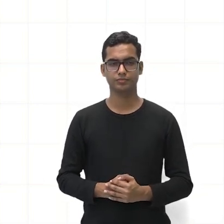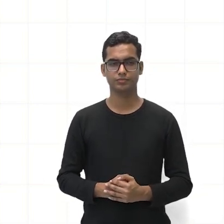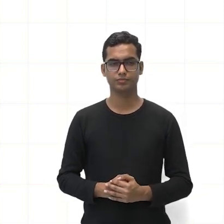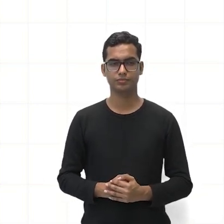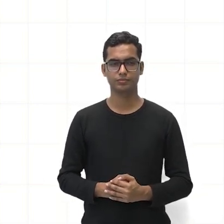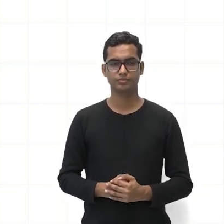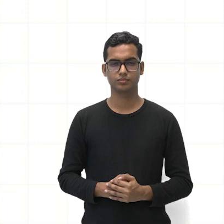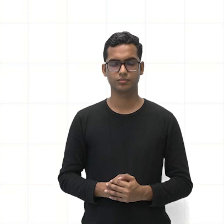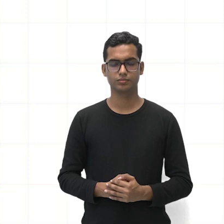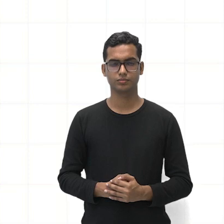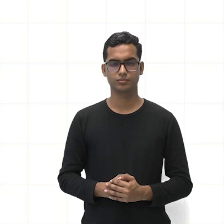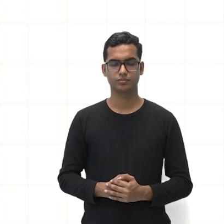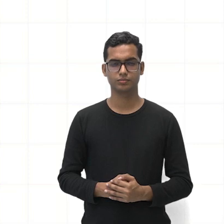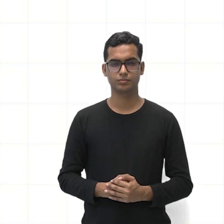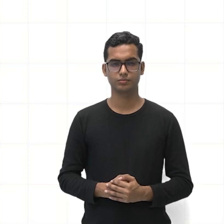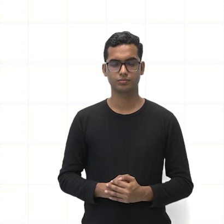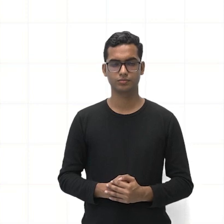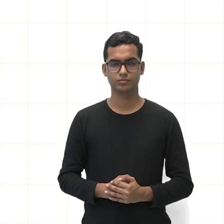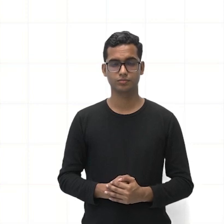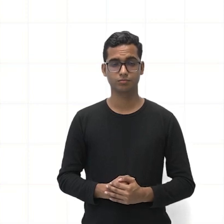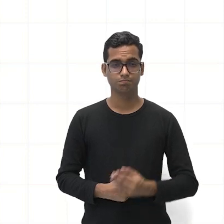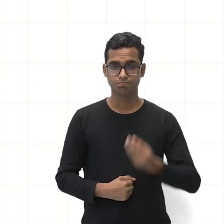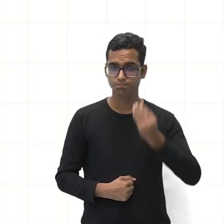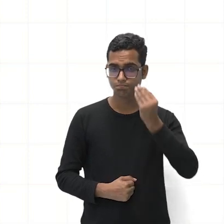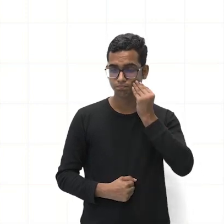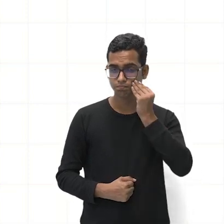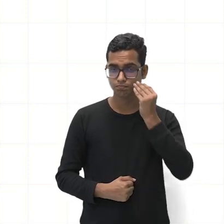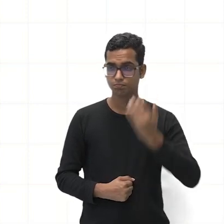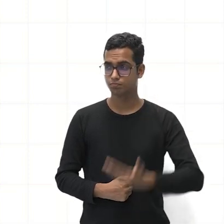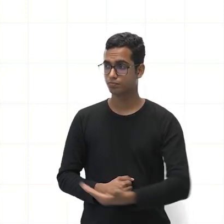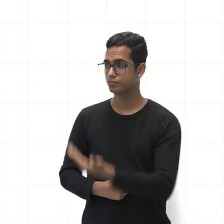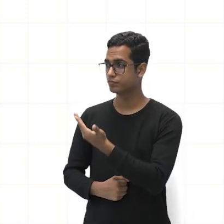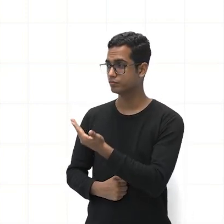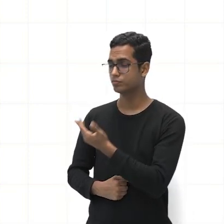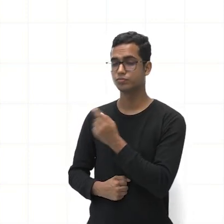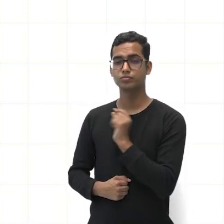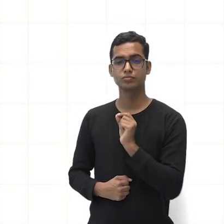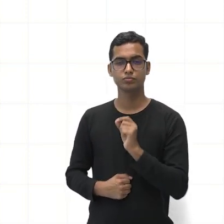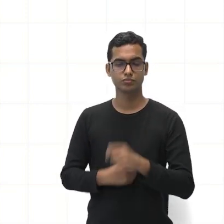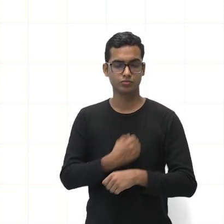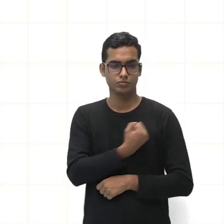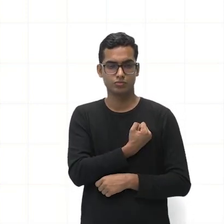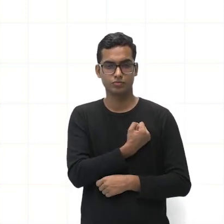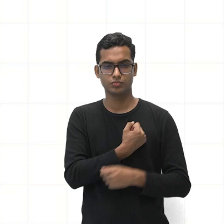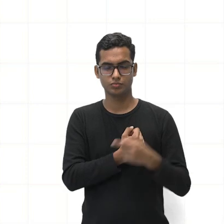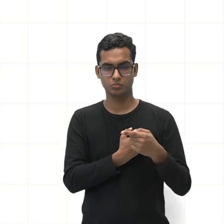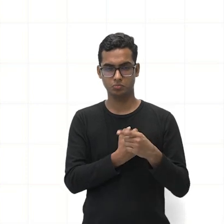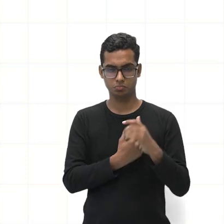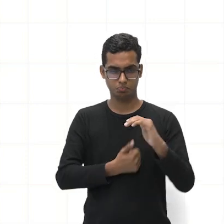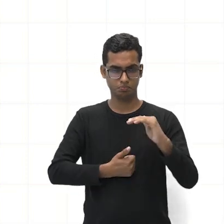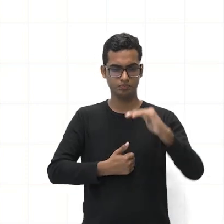nós vamos aqui observar que o minuendo, ele não possui as casas, né?